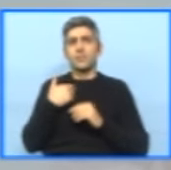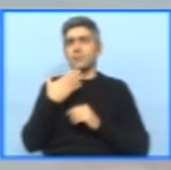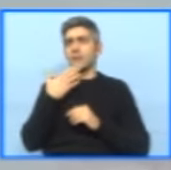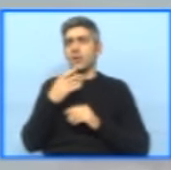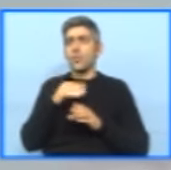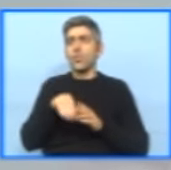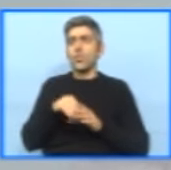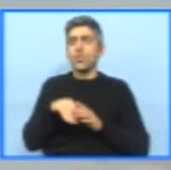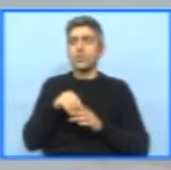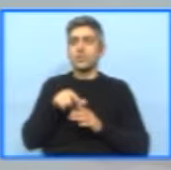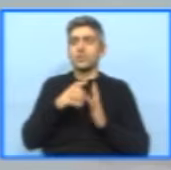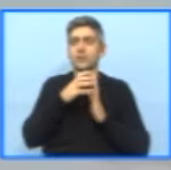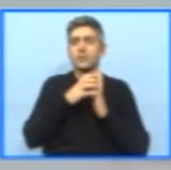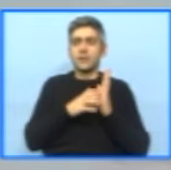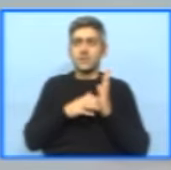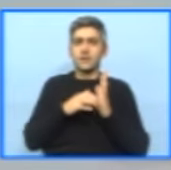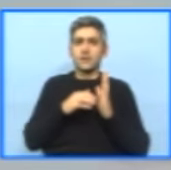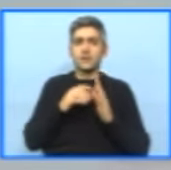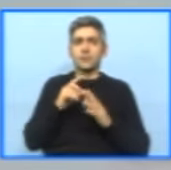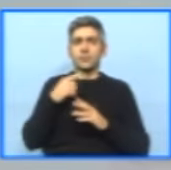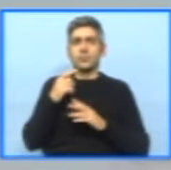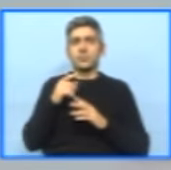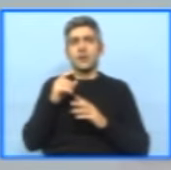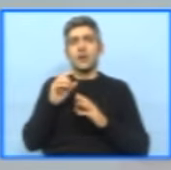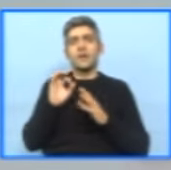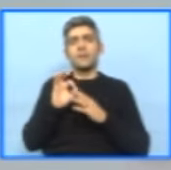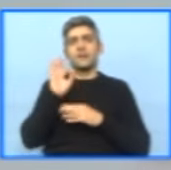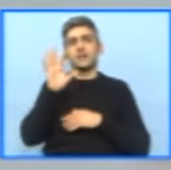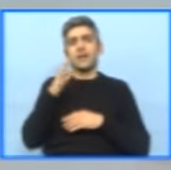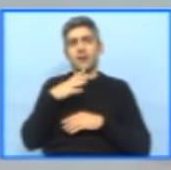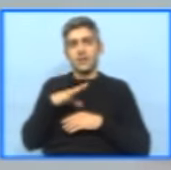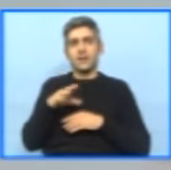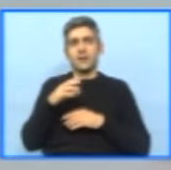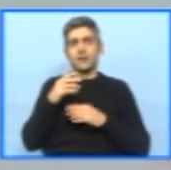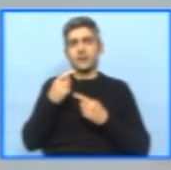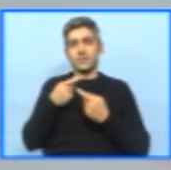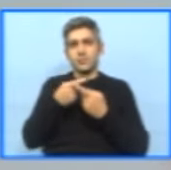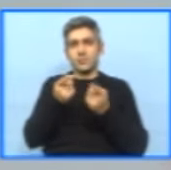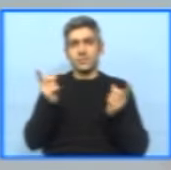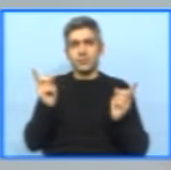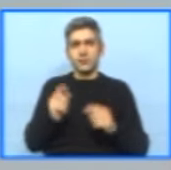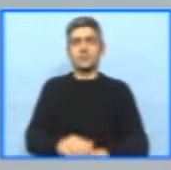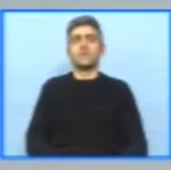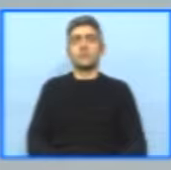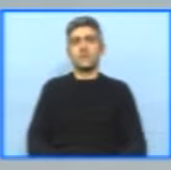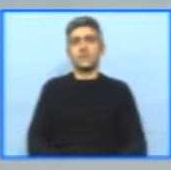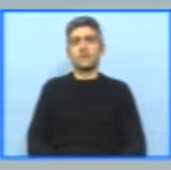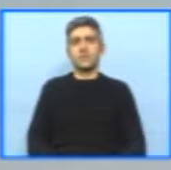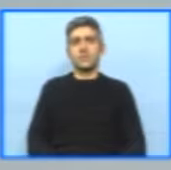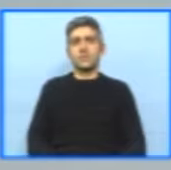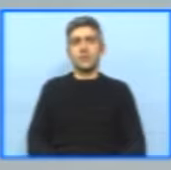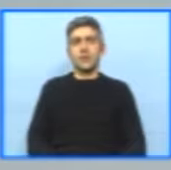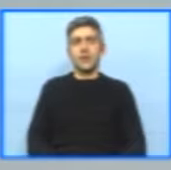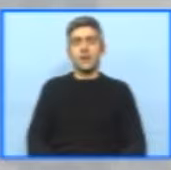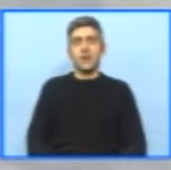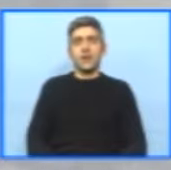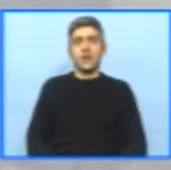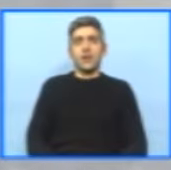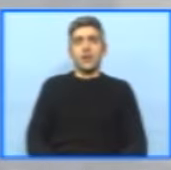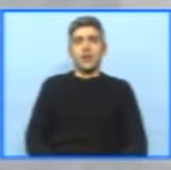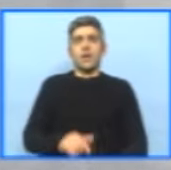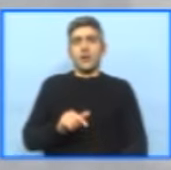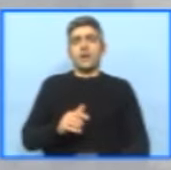primeiro este texto para chegarmos à mensagem que ele quer dirigir a cada um de nós. Este texto, o